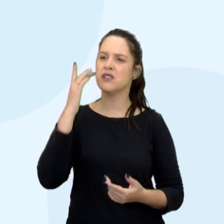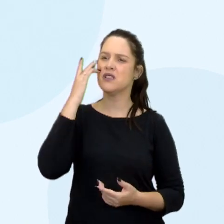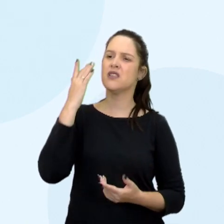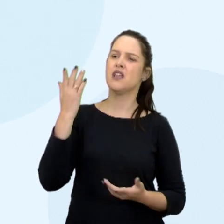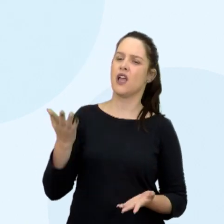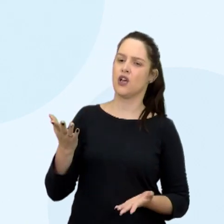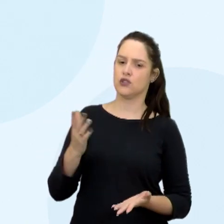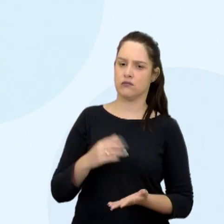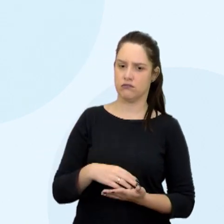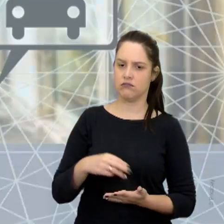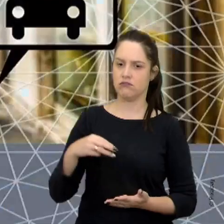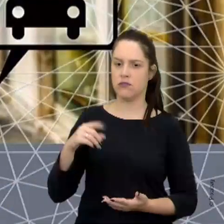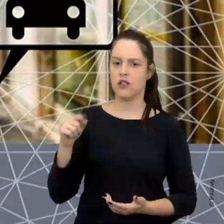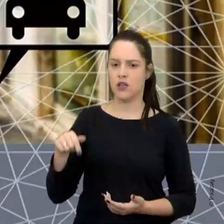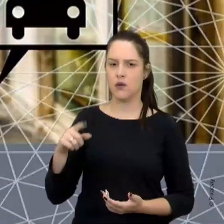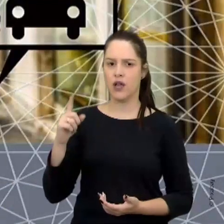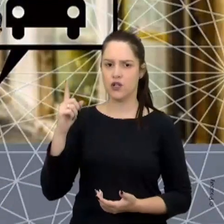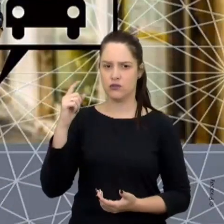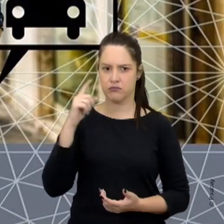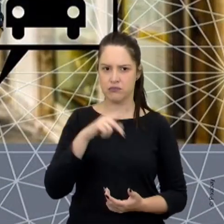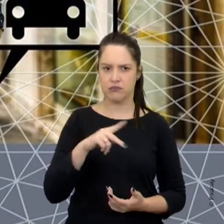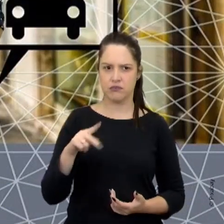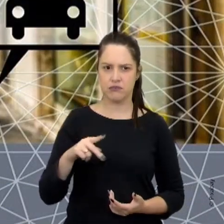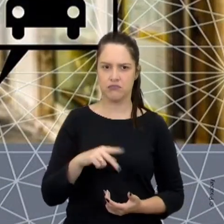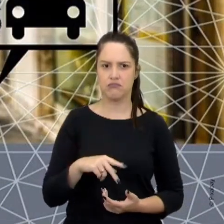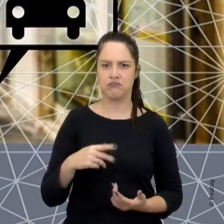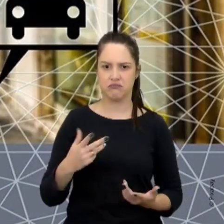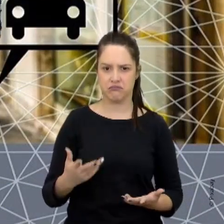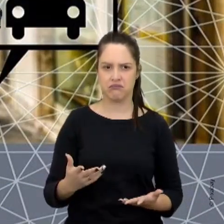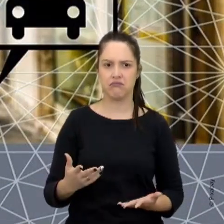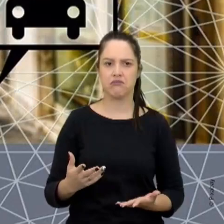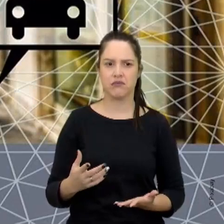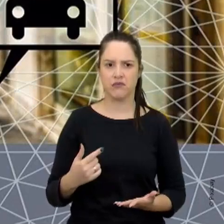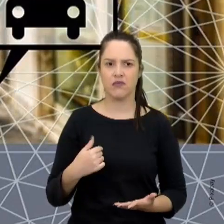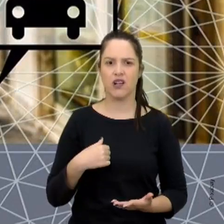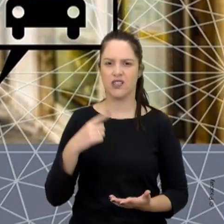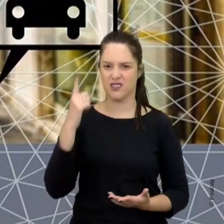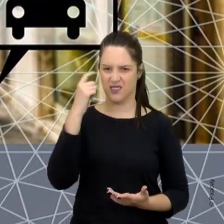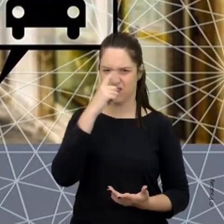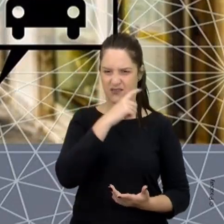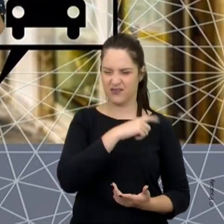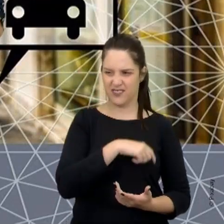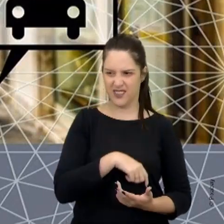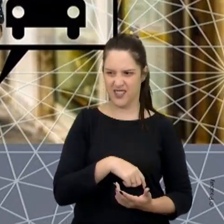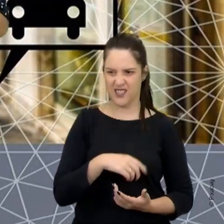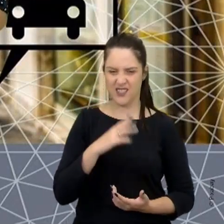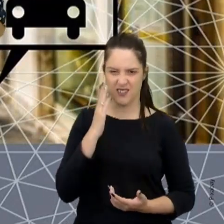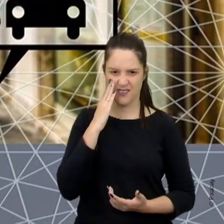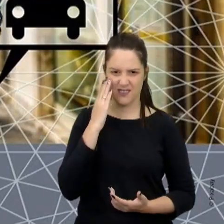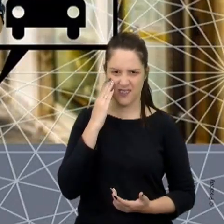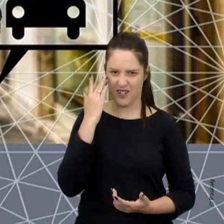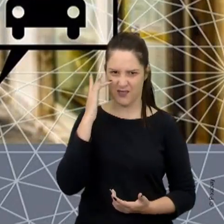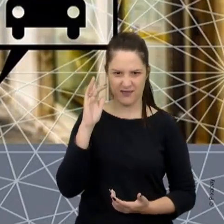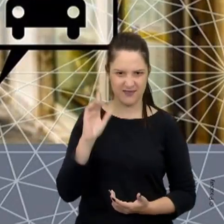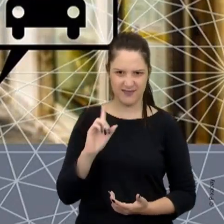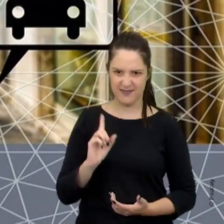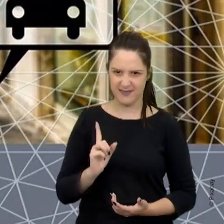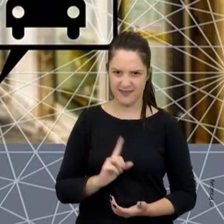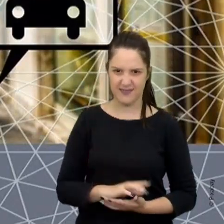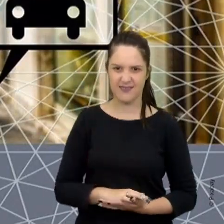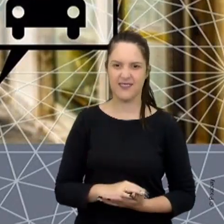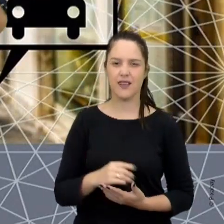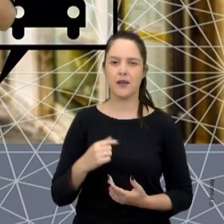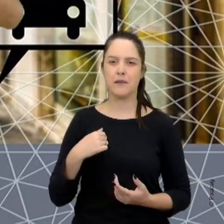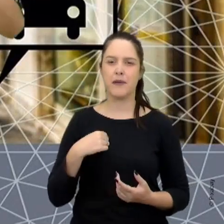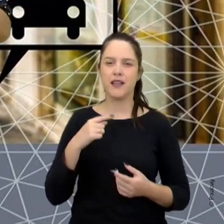Mauro? Então, aí foi difícil. Será que dá para saber? Eu não saberia. Eu não saberia, agora eu tô na sua mão. Dá uma